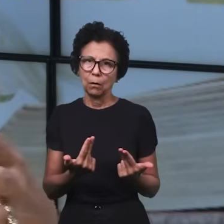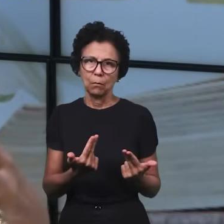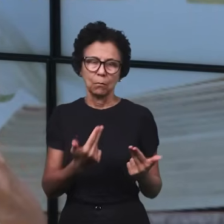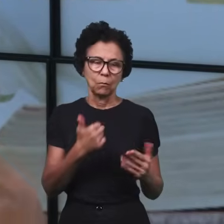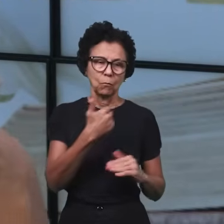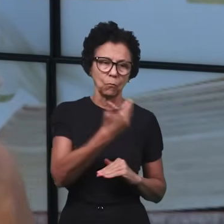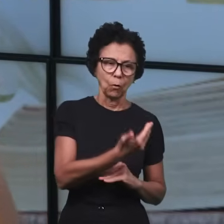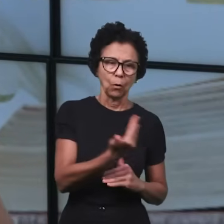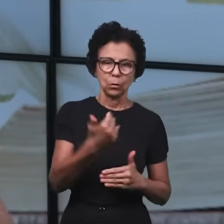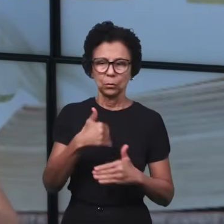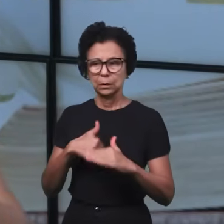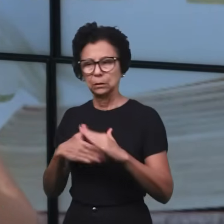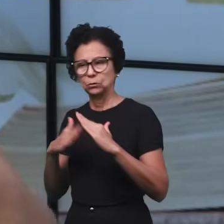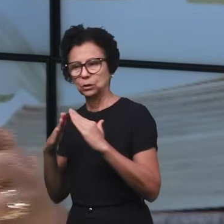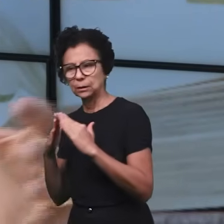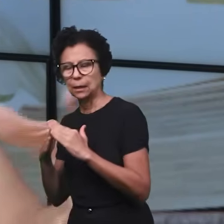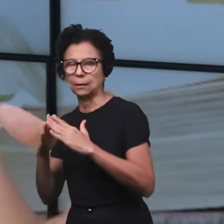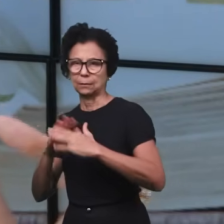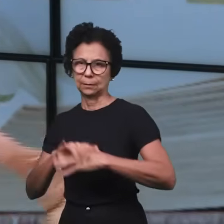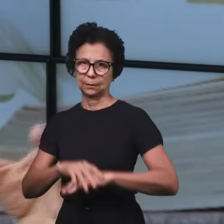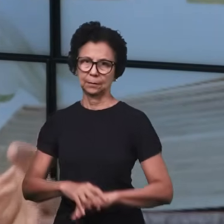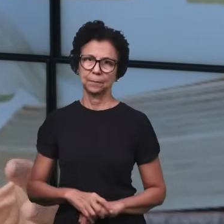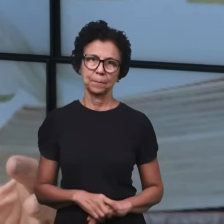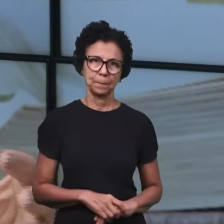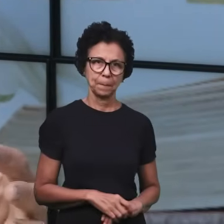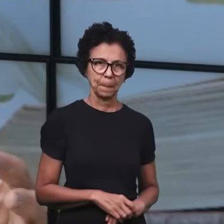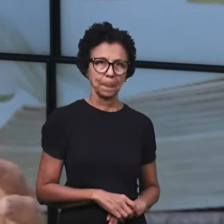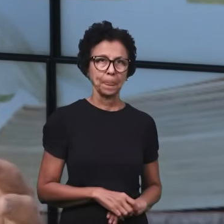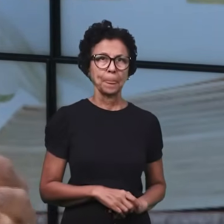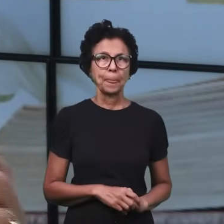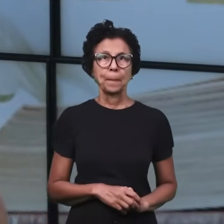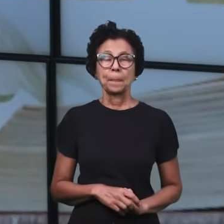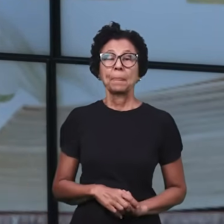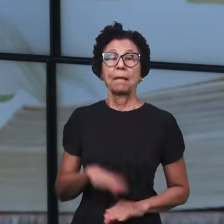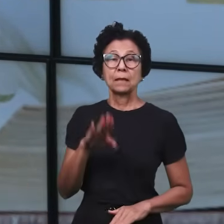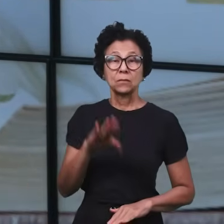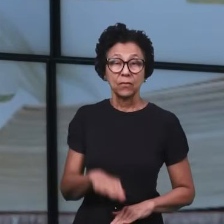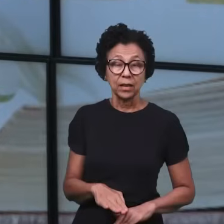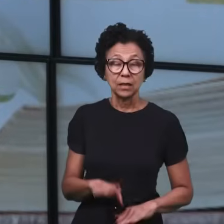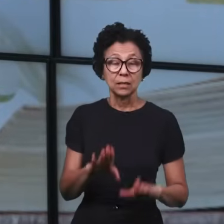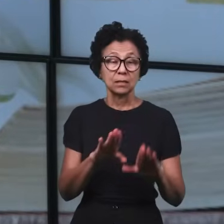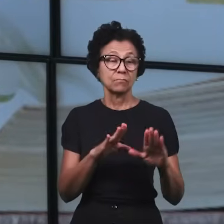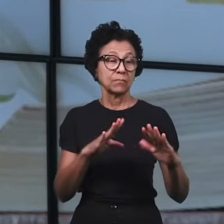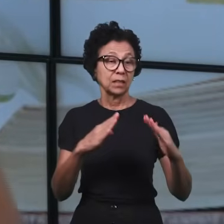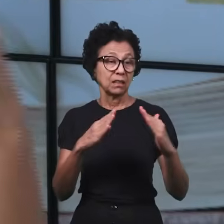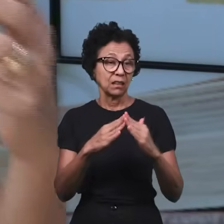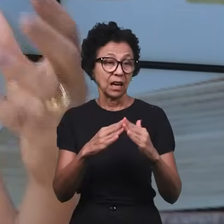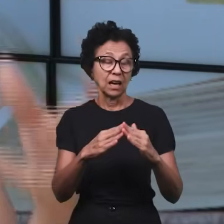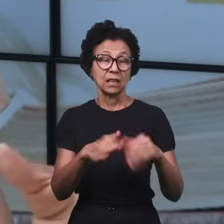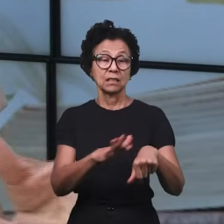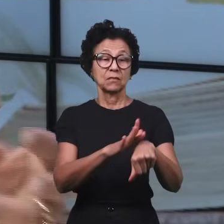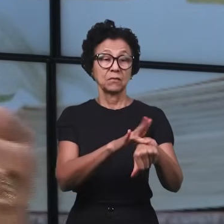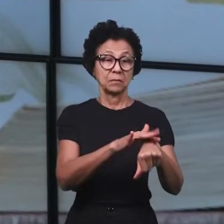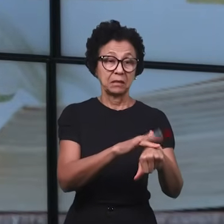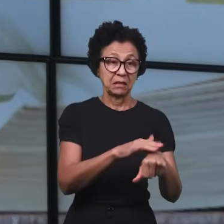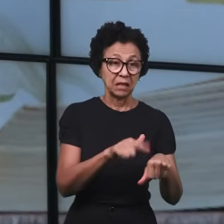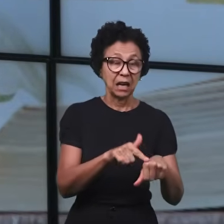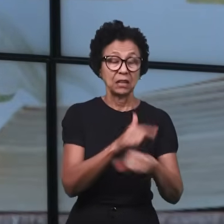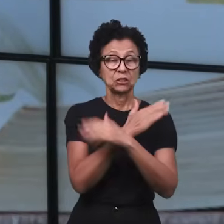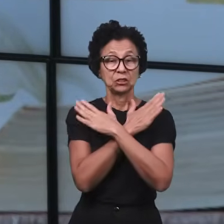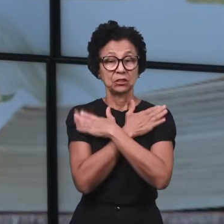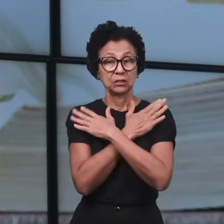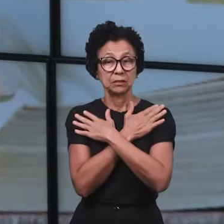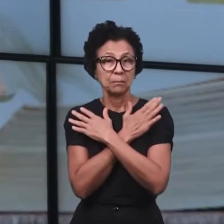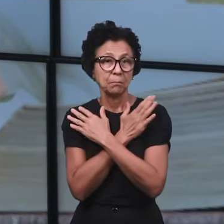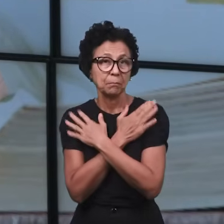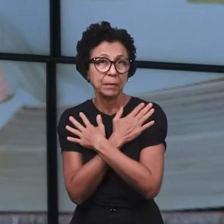a beleza? Às vezes está um caos dentro de casa, com uma enfermidade, às vezes um desemprego,